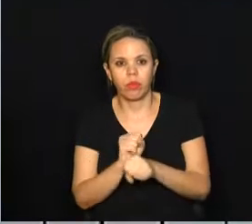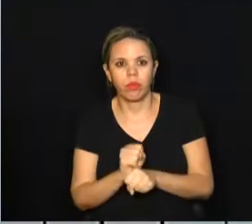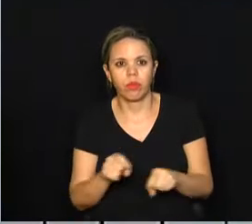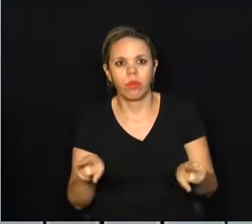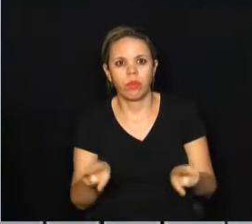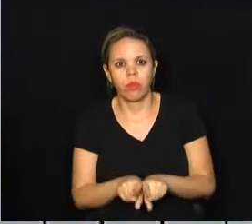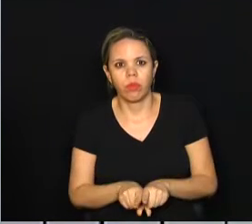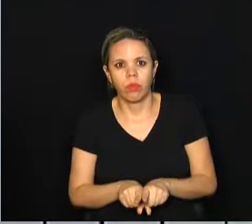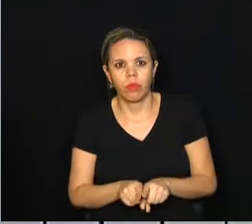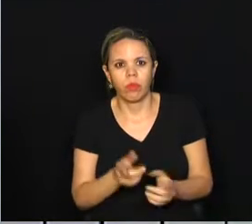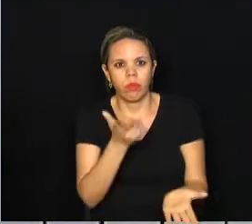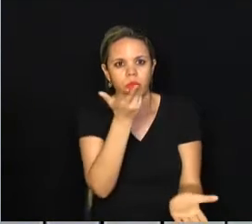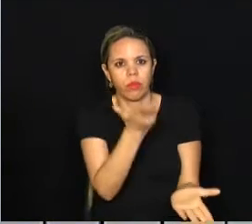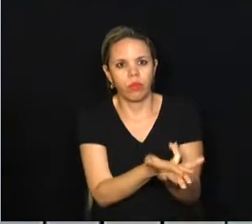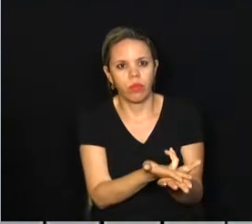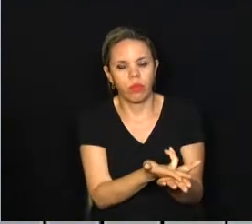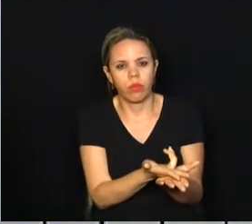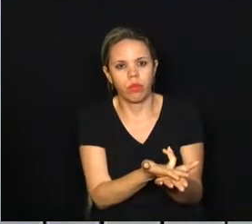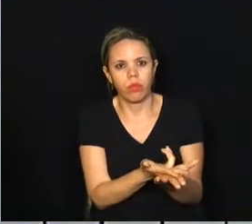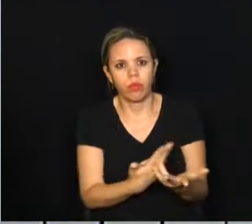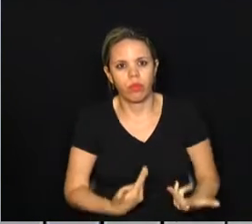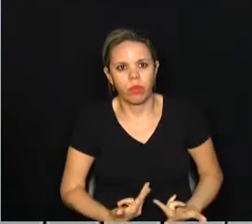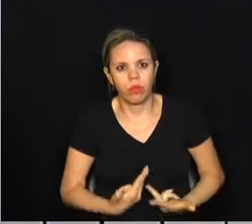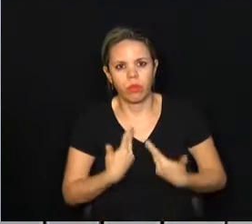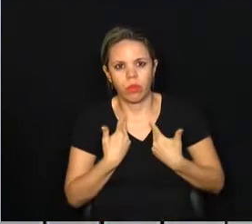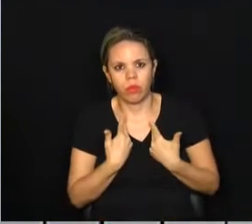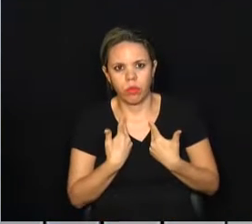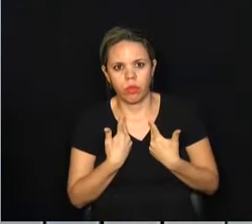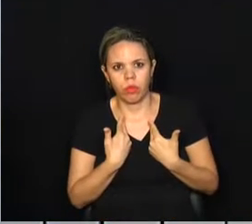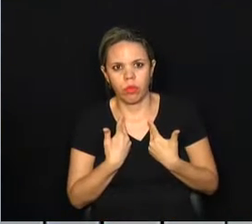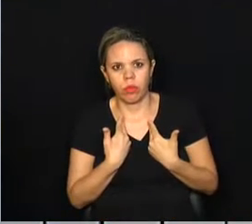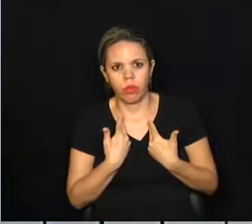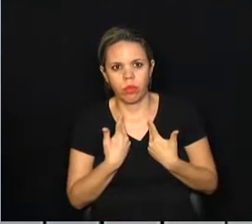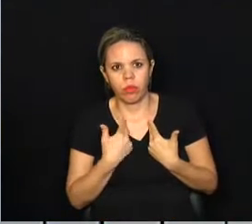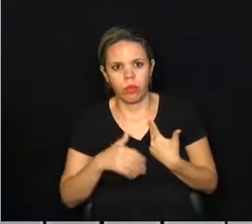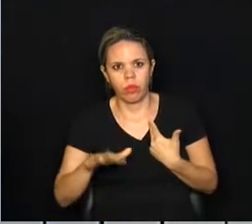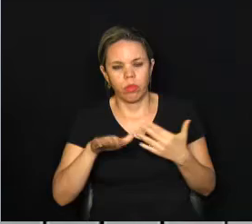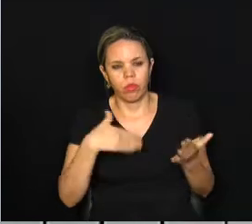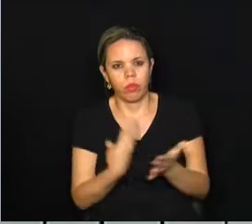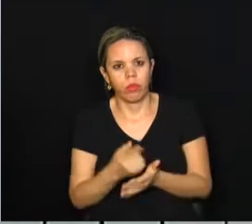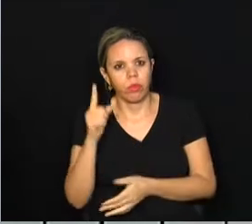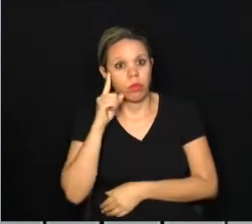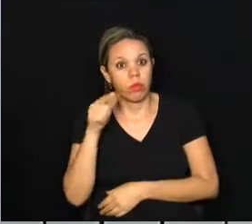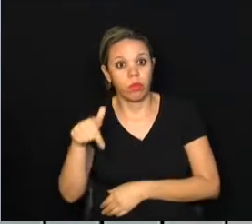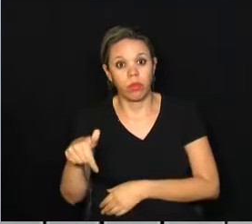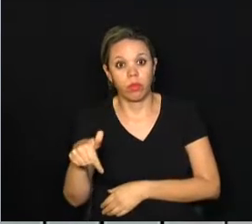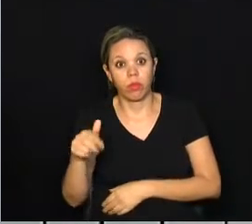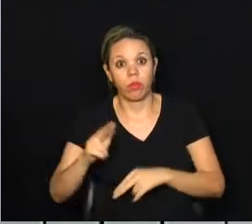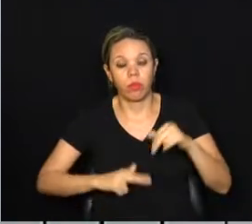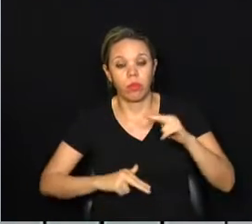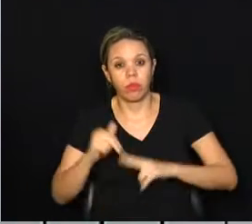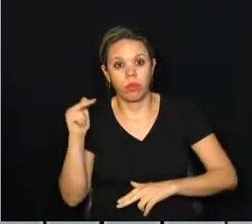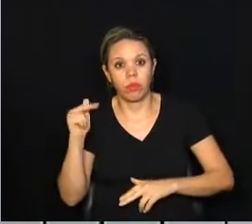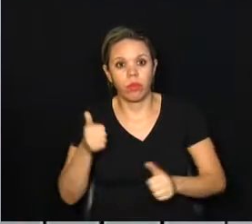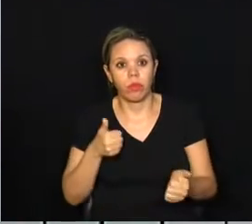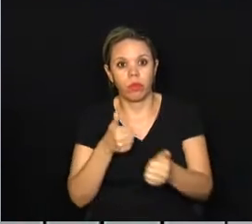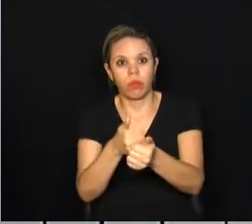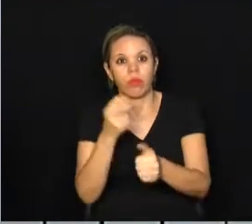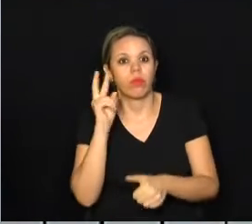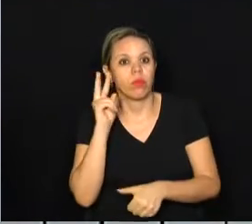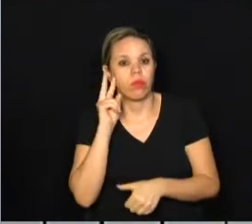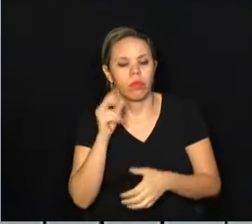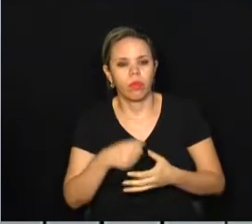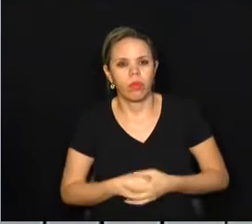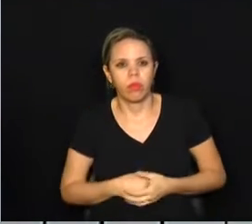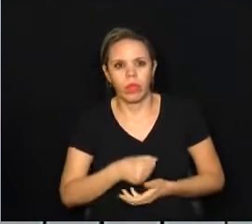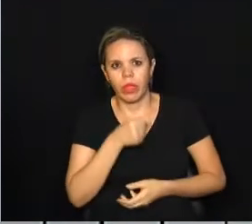também internações e cirurgias eletivas até o dia 7 de junho, próxima segunda-feira.